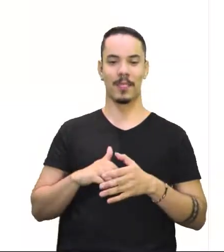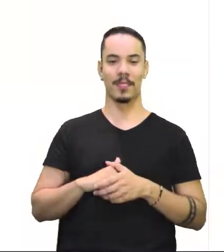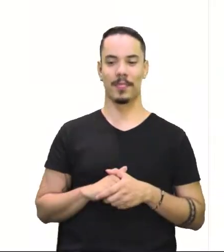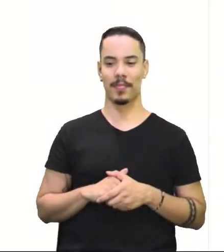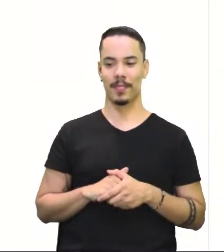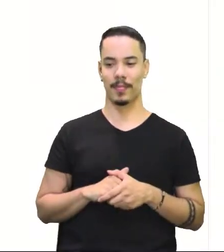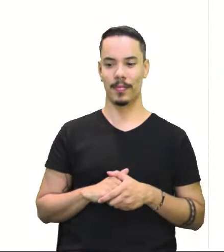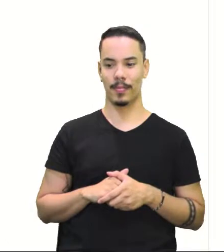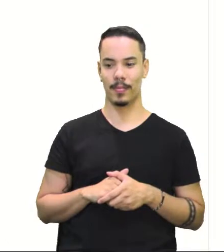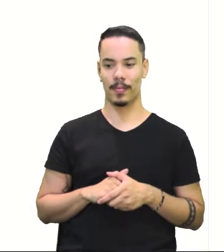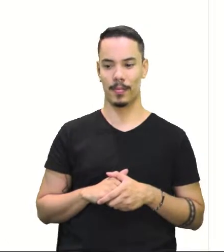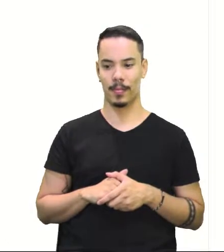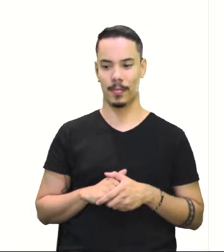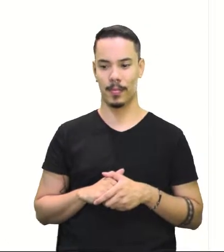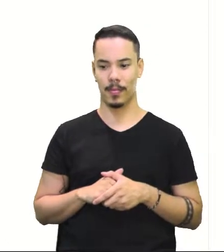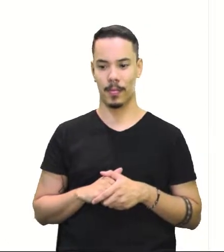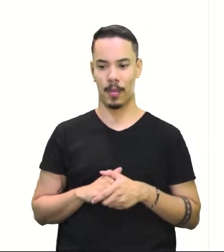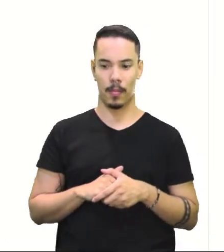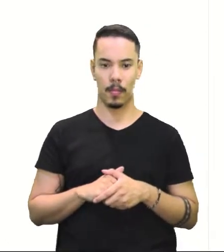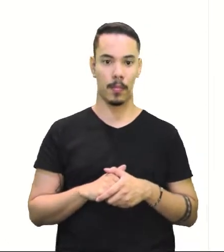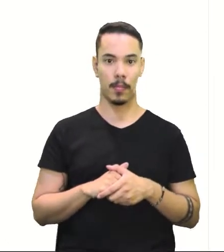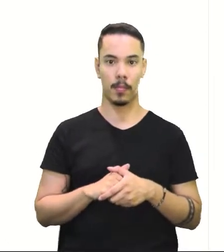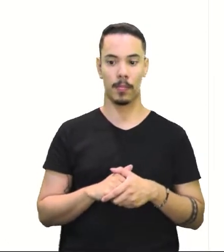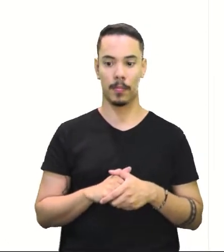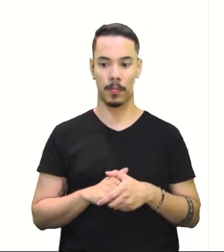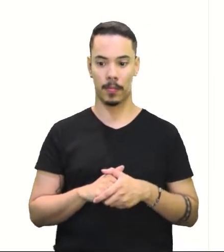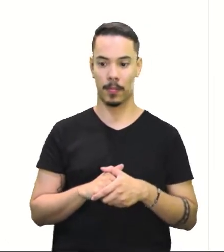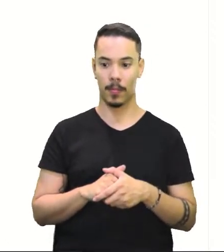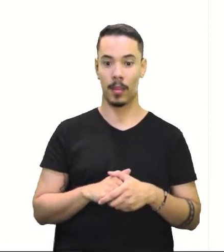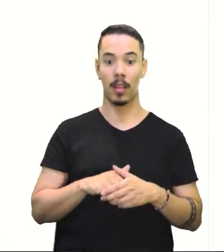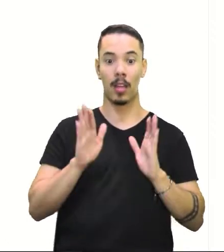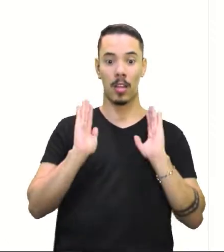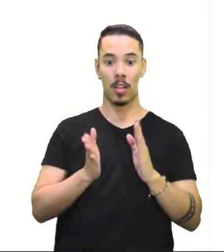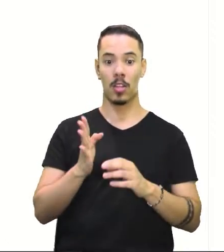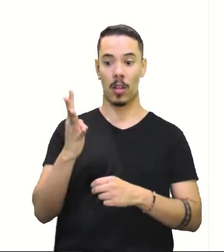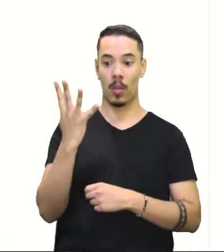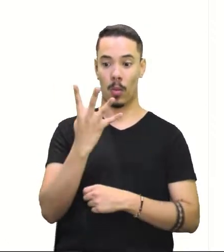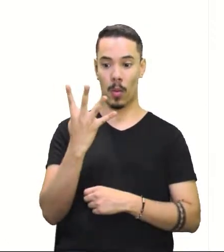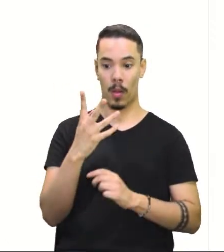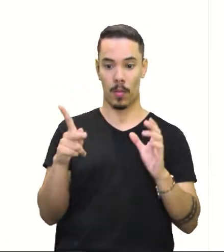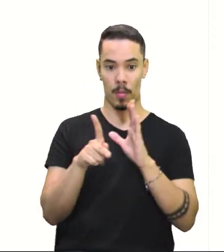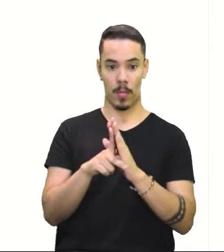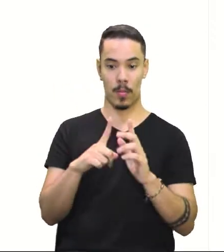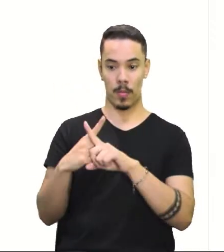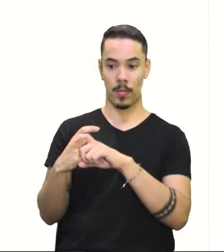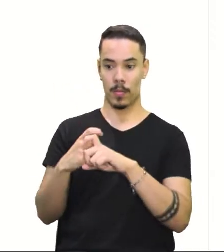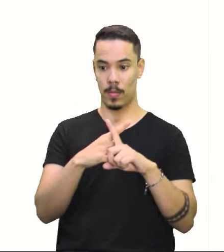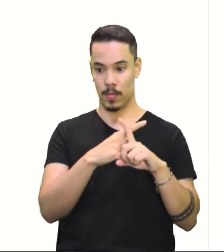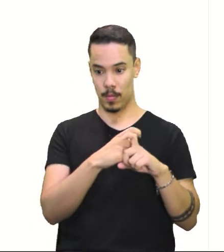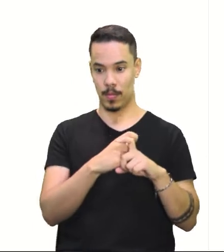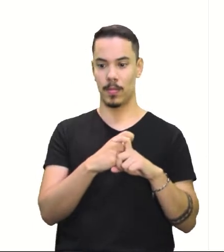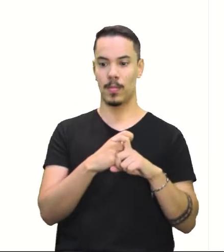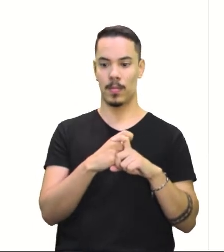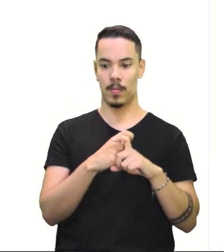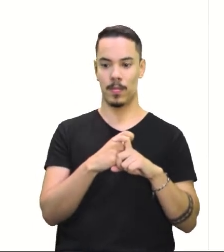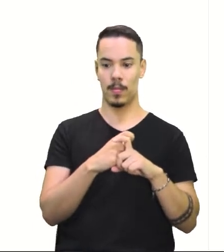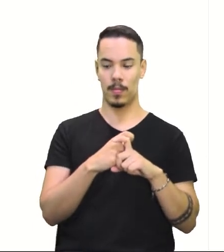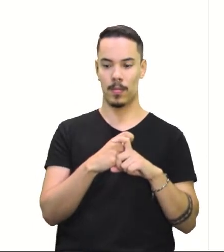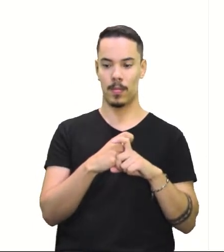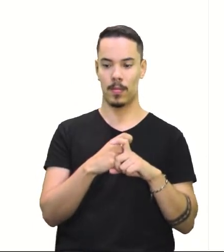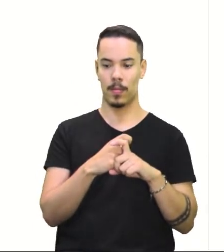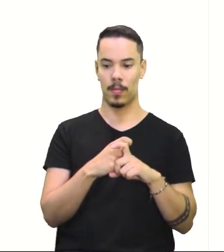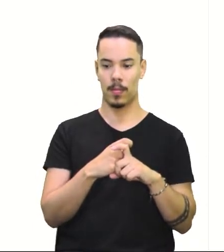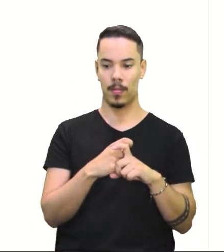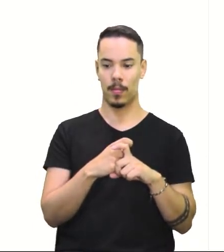lá! E nessa aula a gente está na parte 4, né? O episódio 4 de polinômios da nossa temporada. Vamos lá. Na